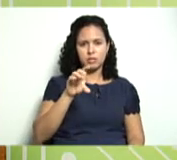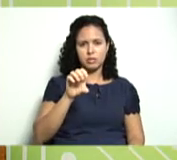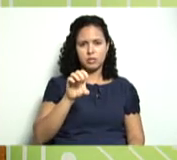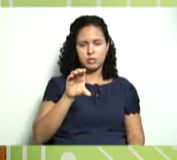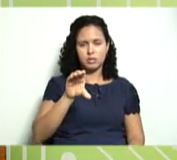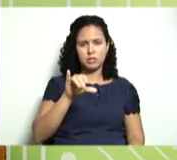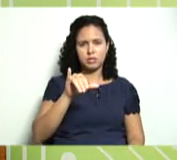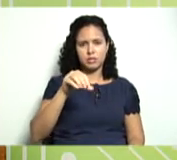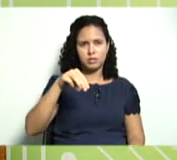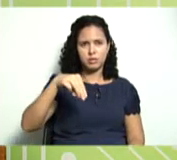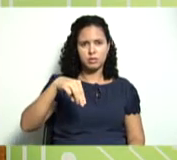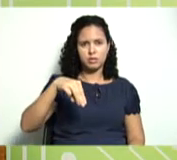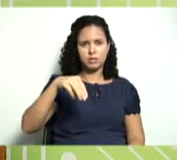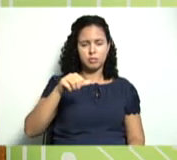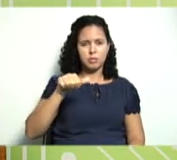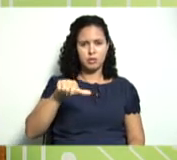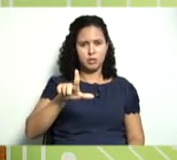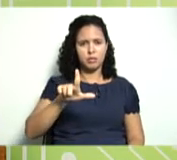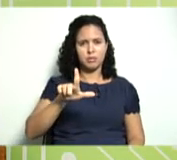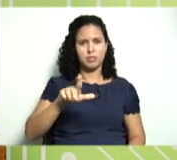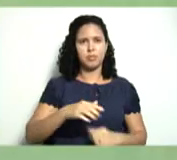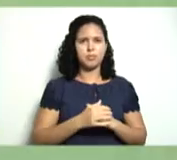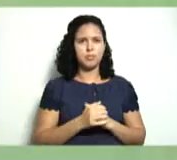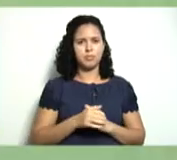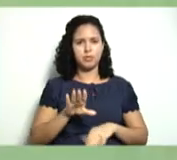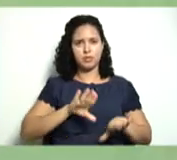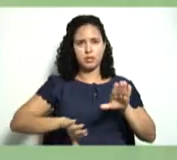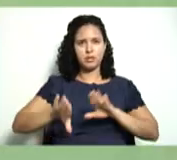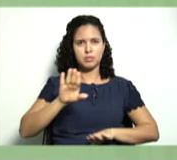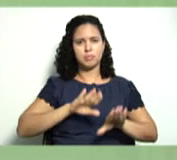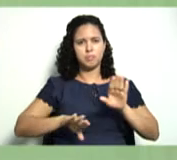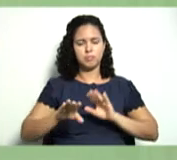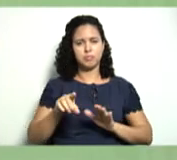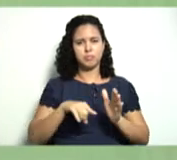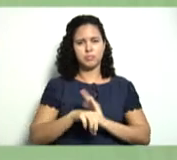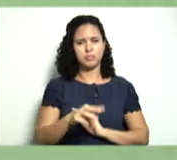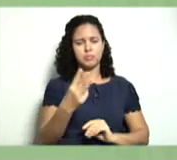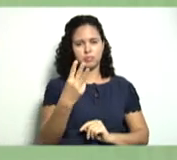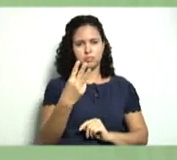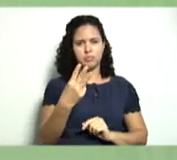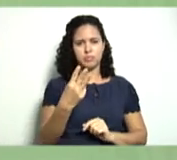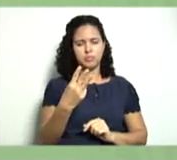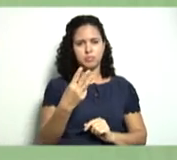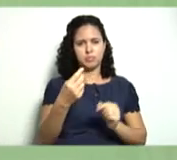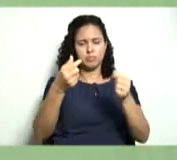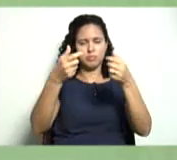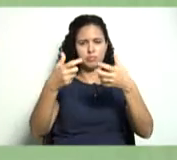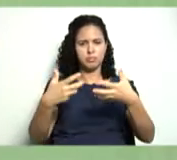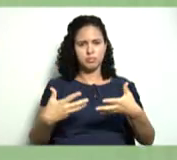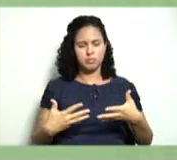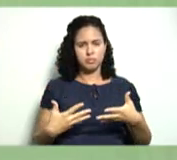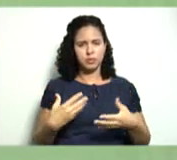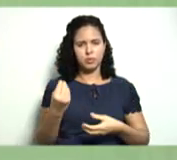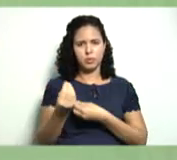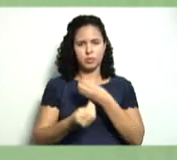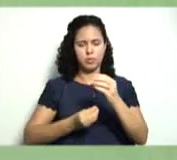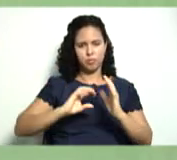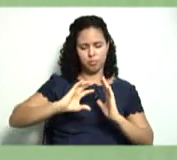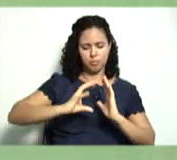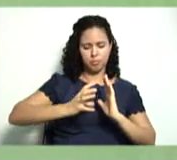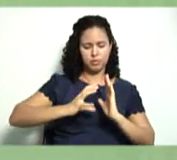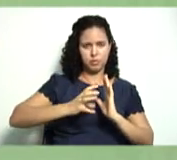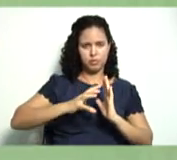passou pra vocês e cuidado com a questão 3 descreva a função de um banco de dados